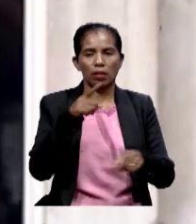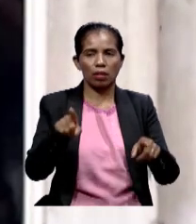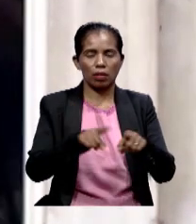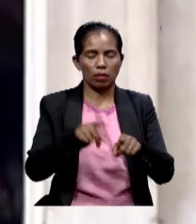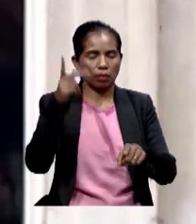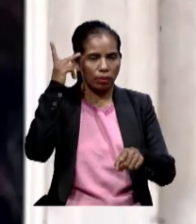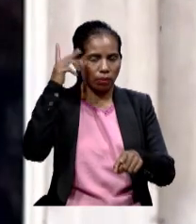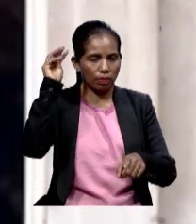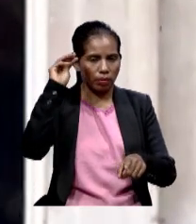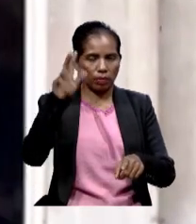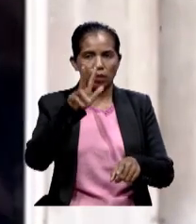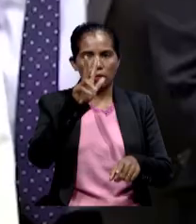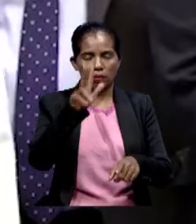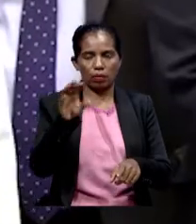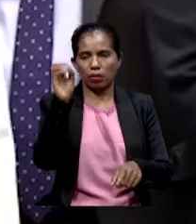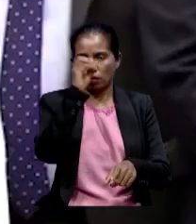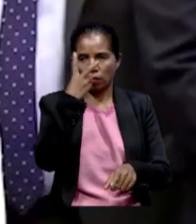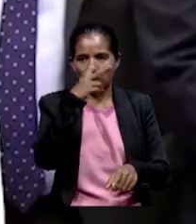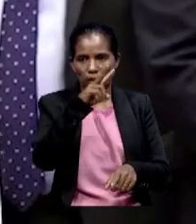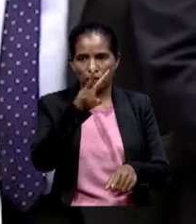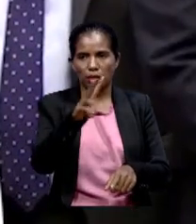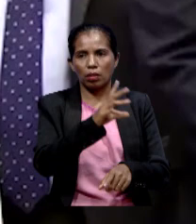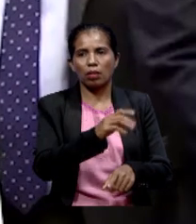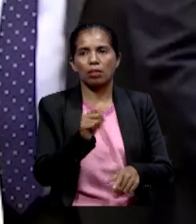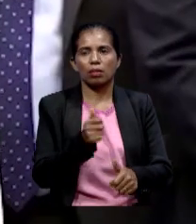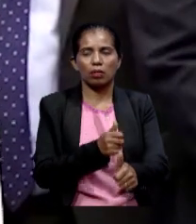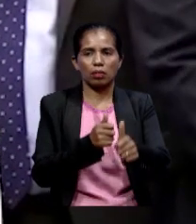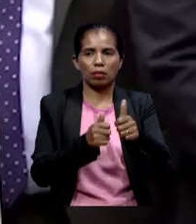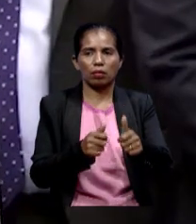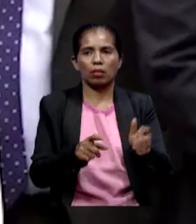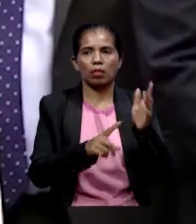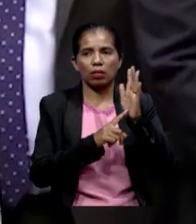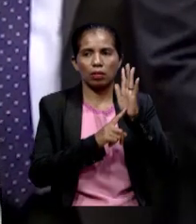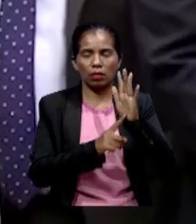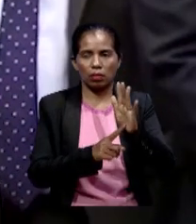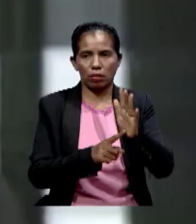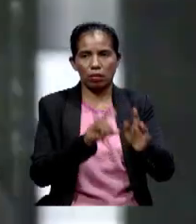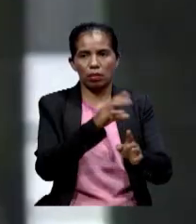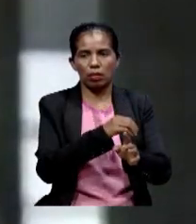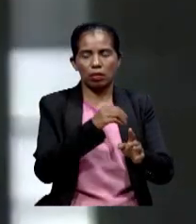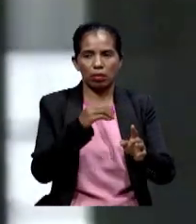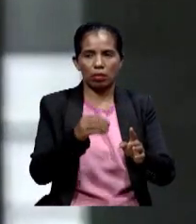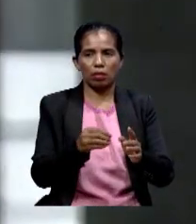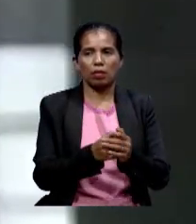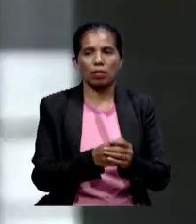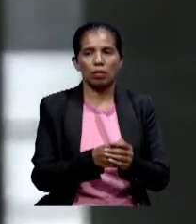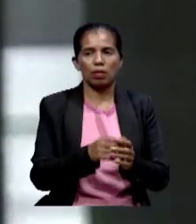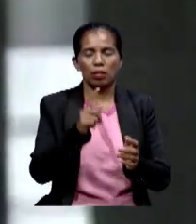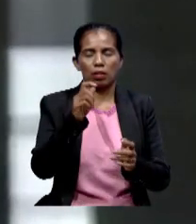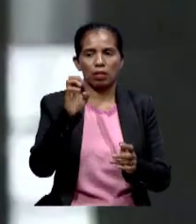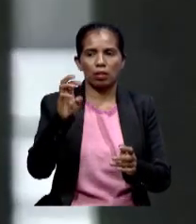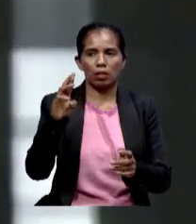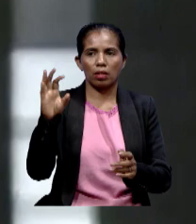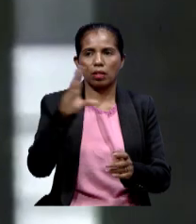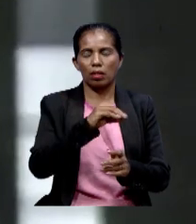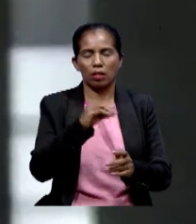primeiro ministro ratolo conservador consecutivo tutu irmalo nebe renuncia iha mandato hafoi ante sort Teresa May no